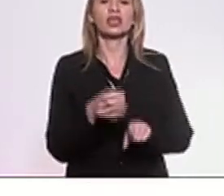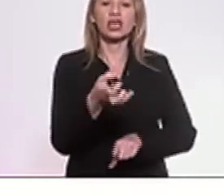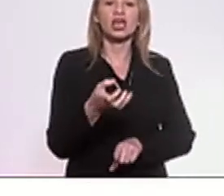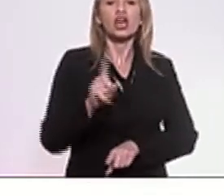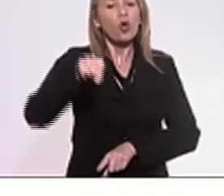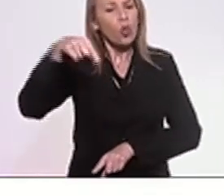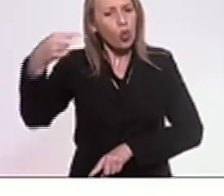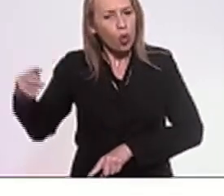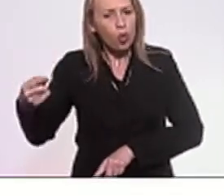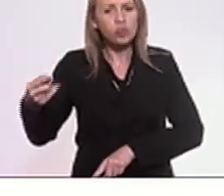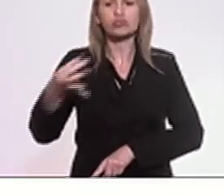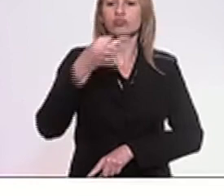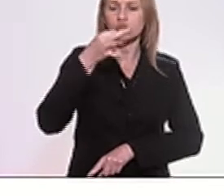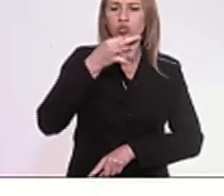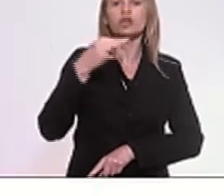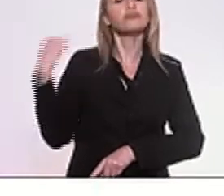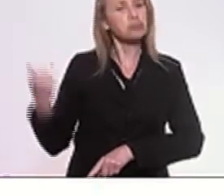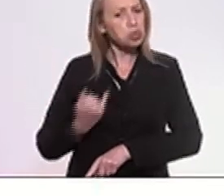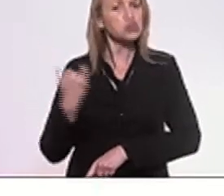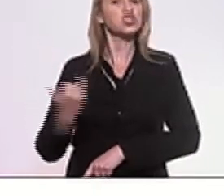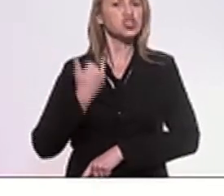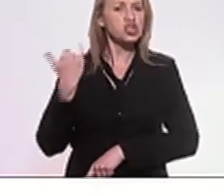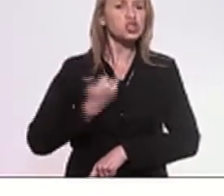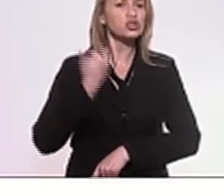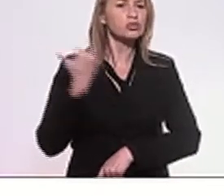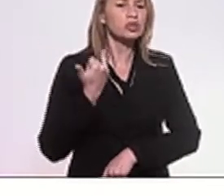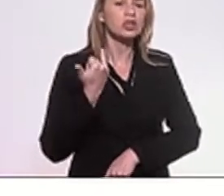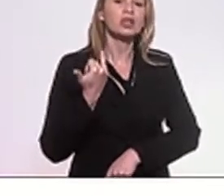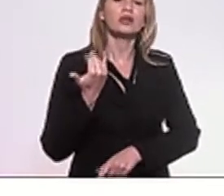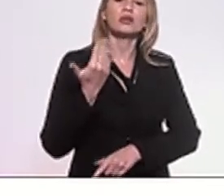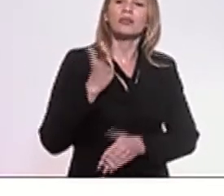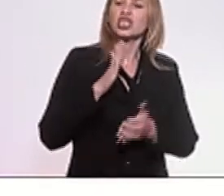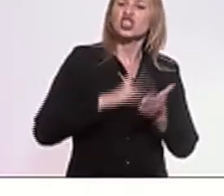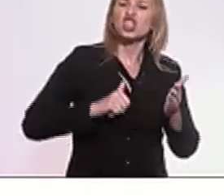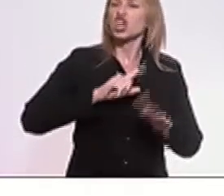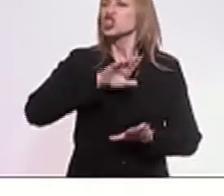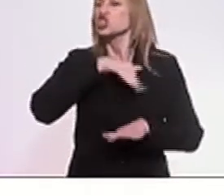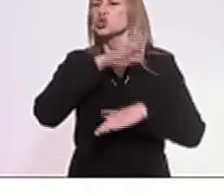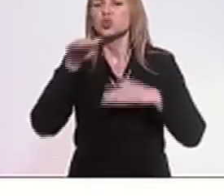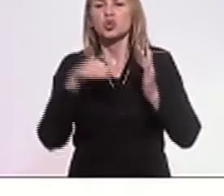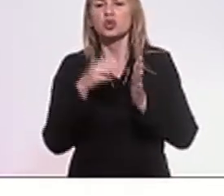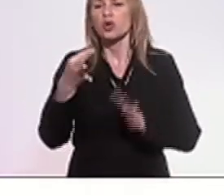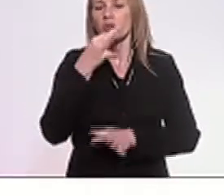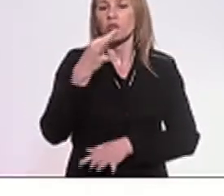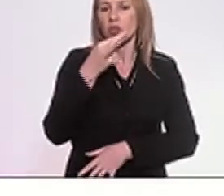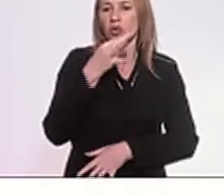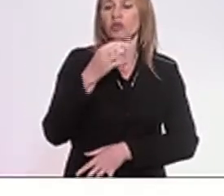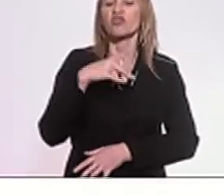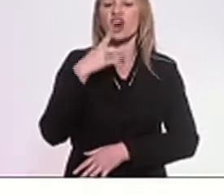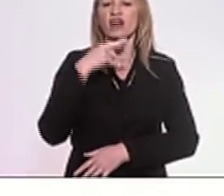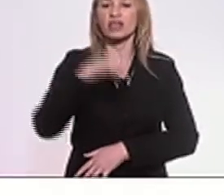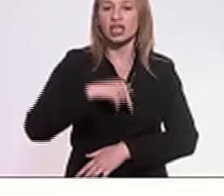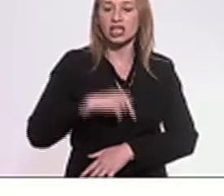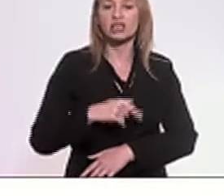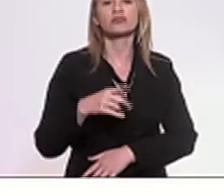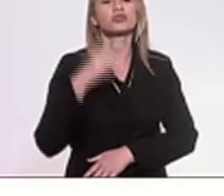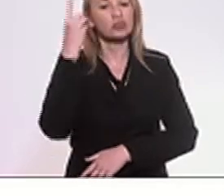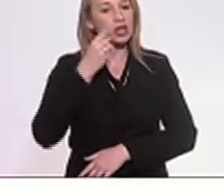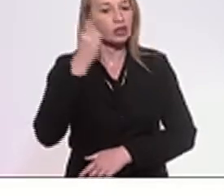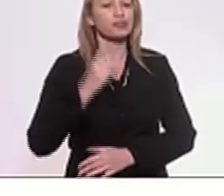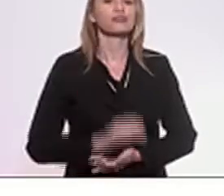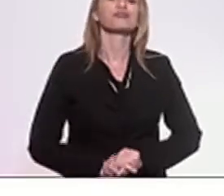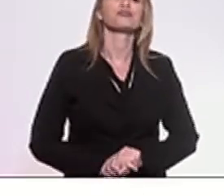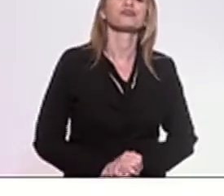outro argumento importantíssimo para derrubar os argumentos trazidos aqui pelos parlamentares.